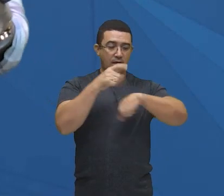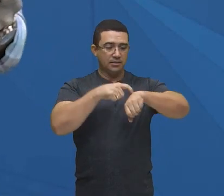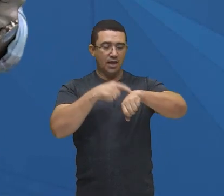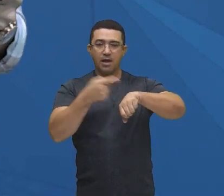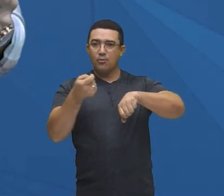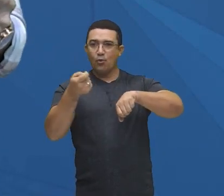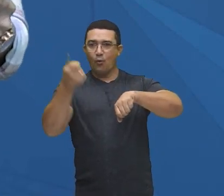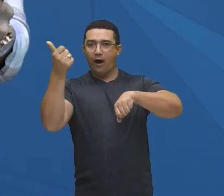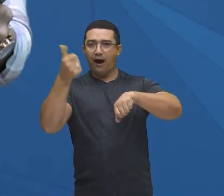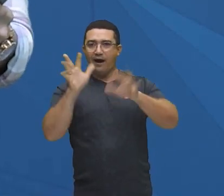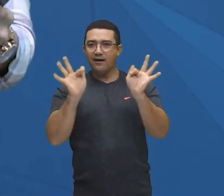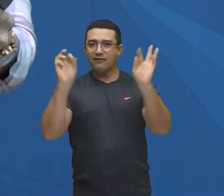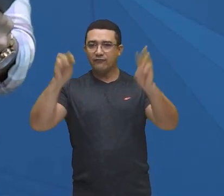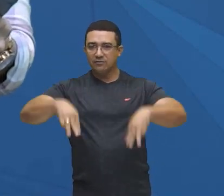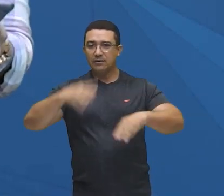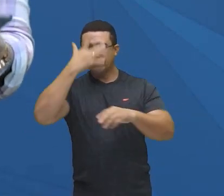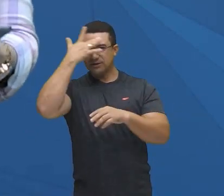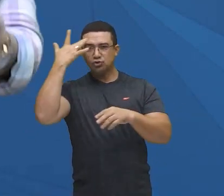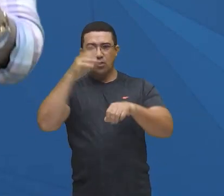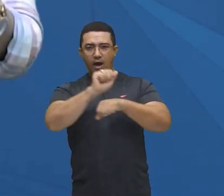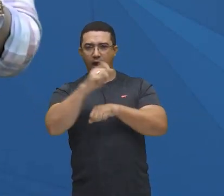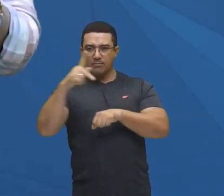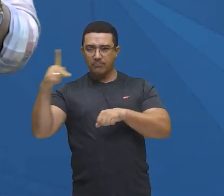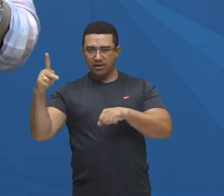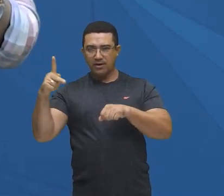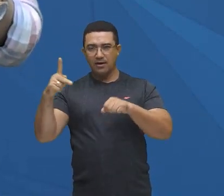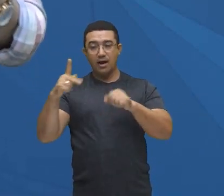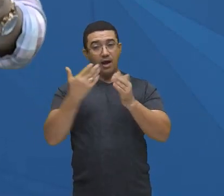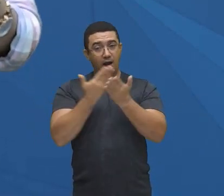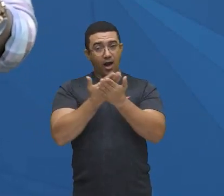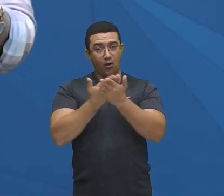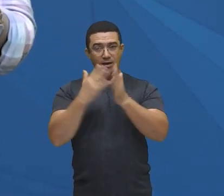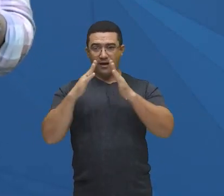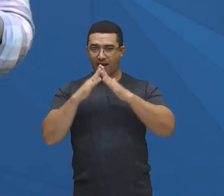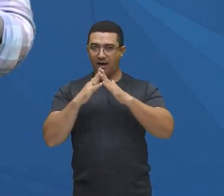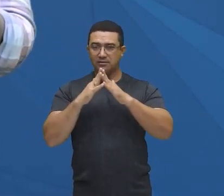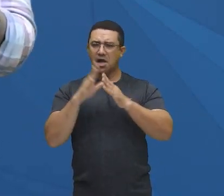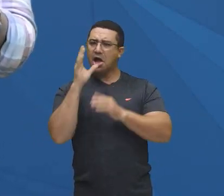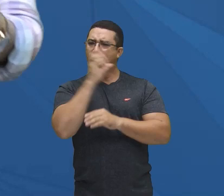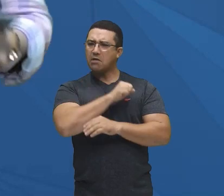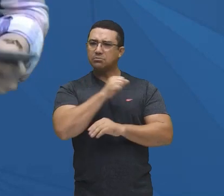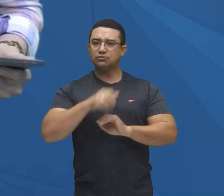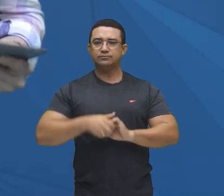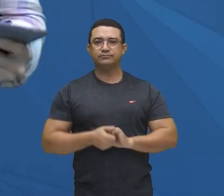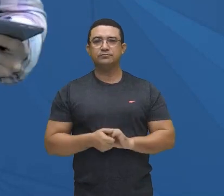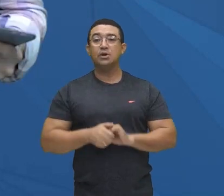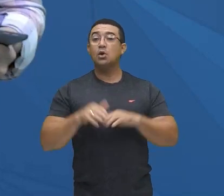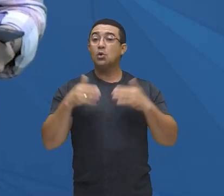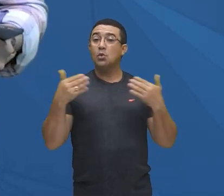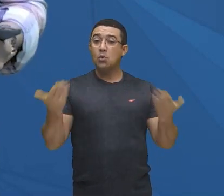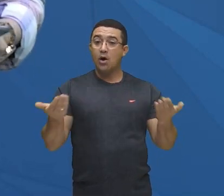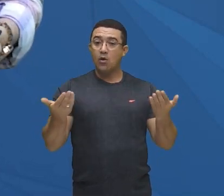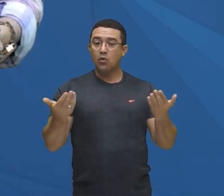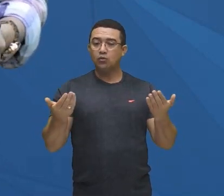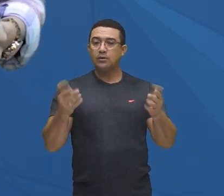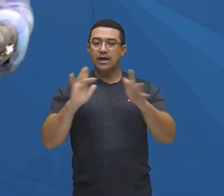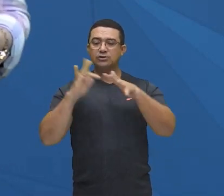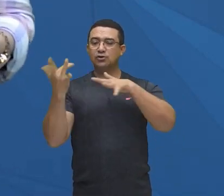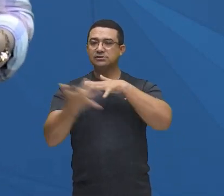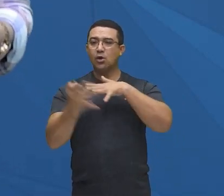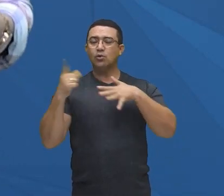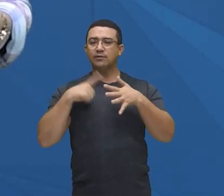está participando pelo aplicativo é rapidinho, não é? Quem é que tem a rede social com esse